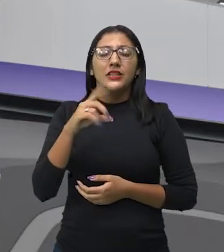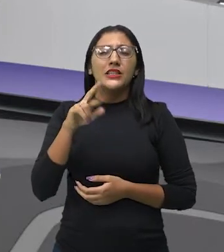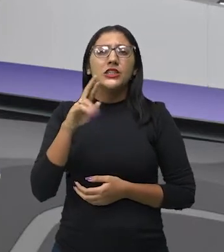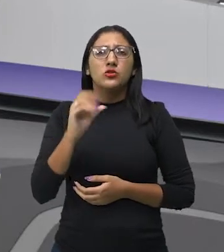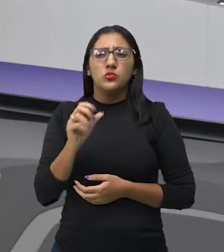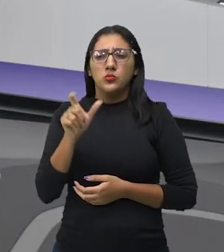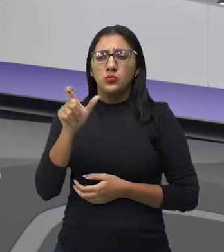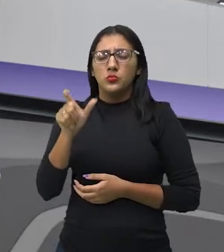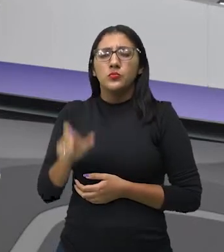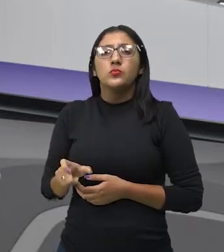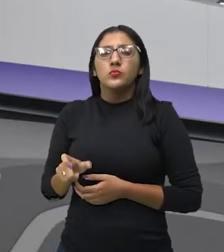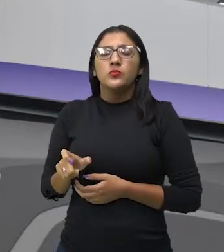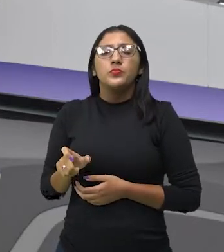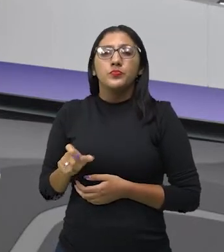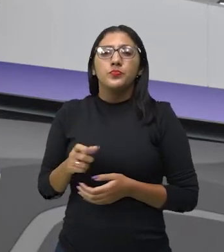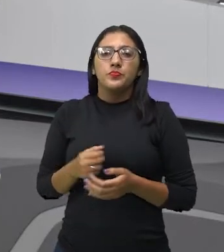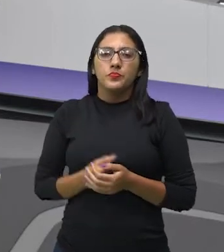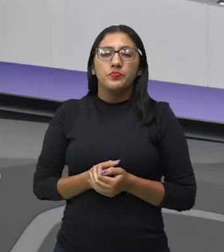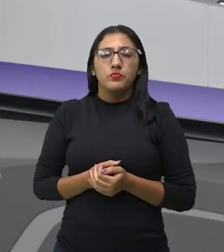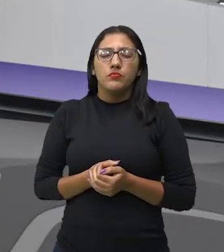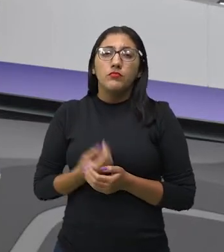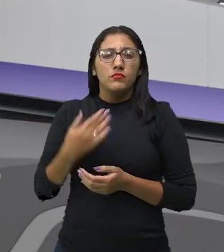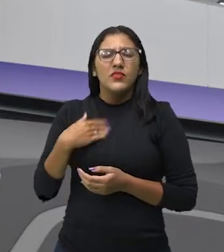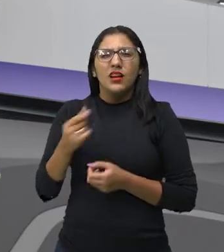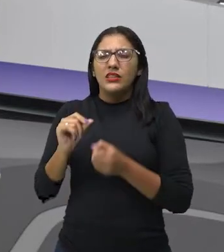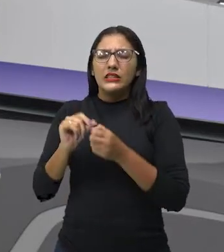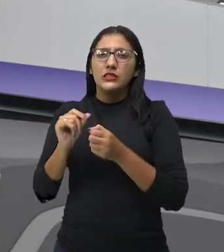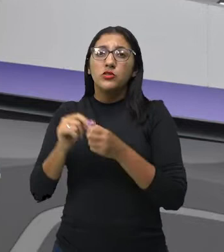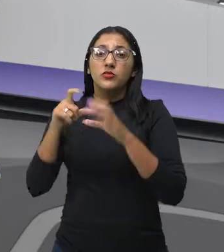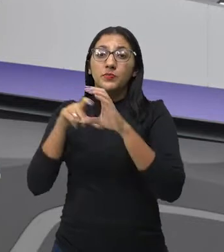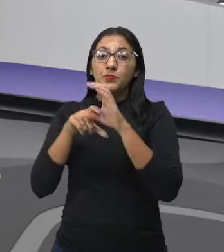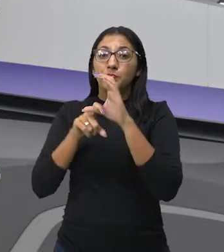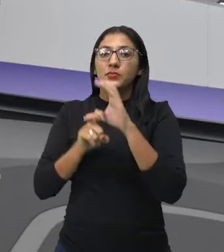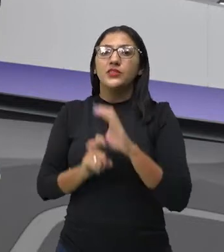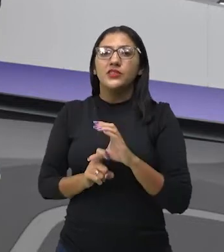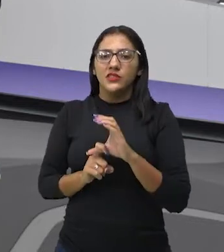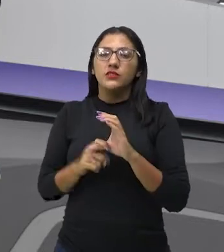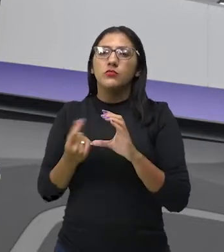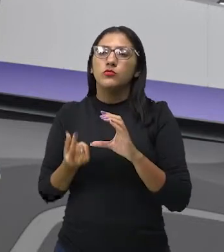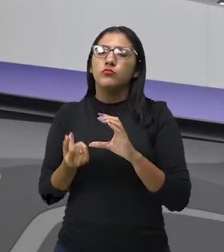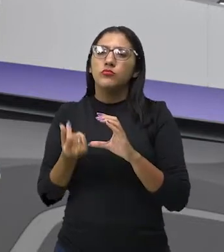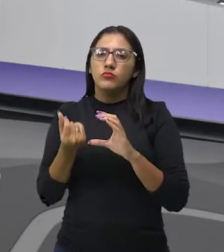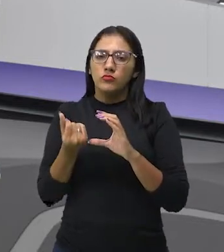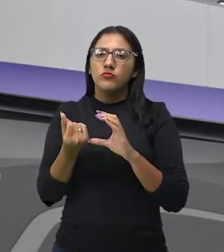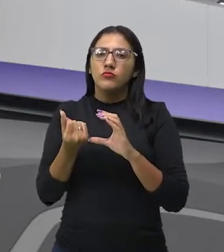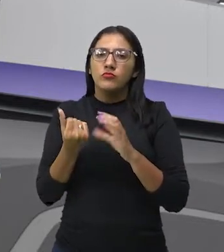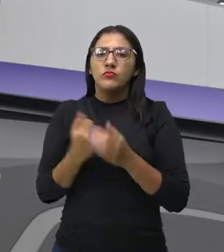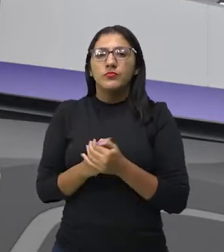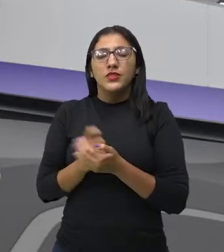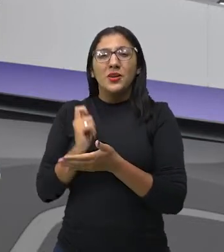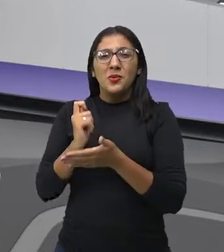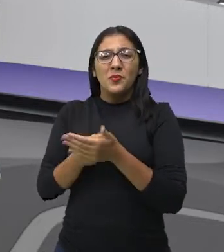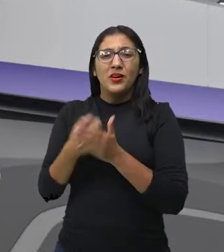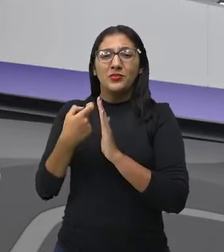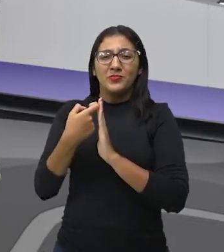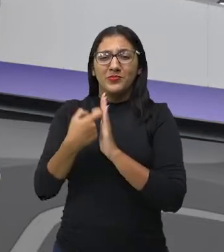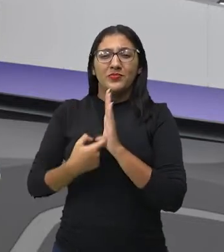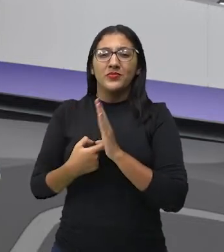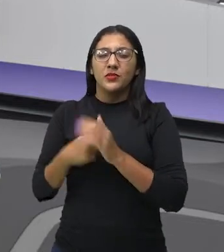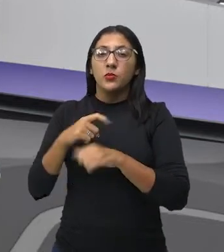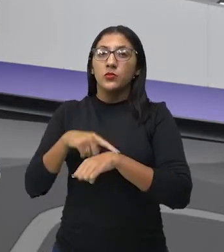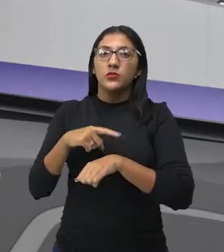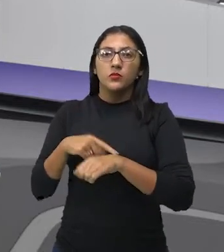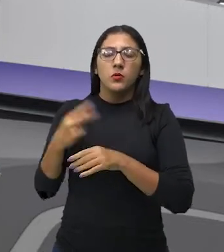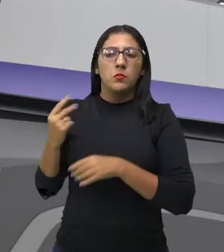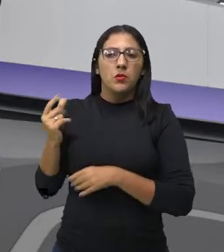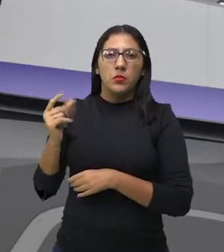Pedro diz o seguinte: fiz um empréstimo de uma quantia, pago o juro pelo tempo que